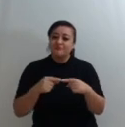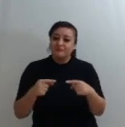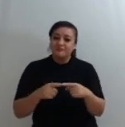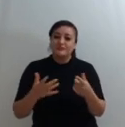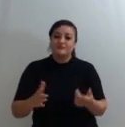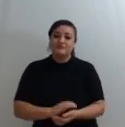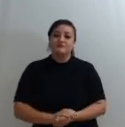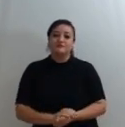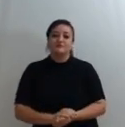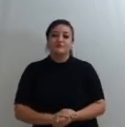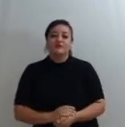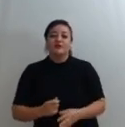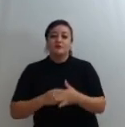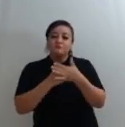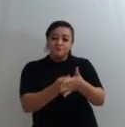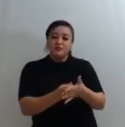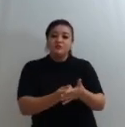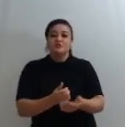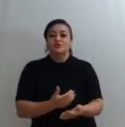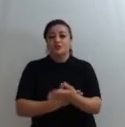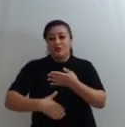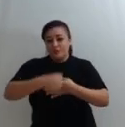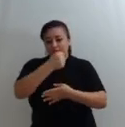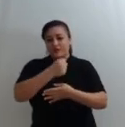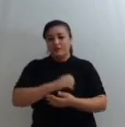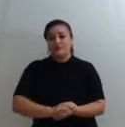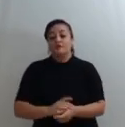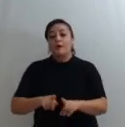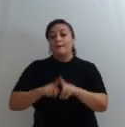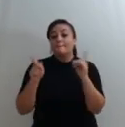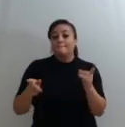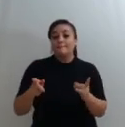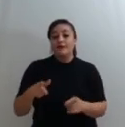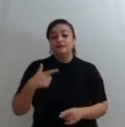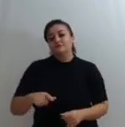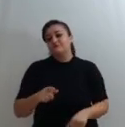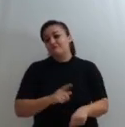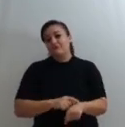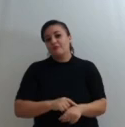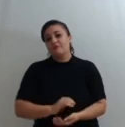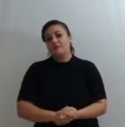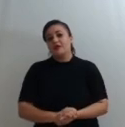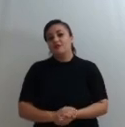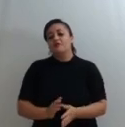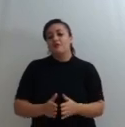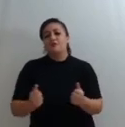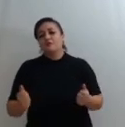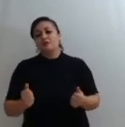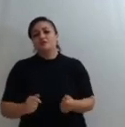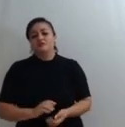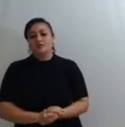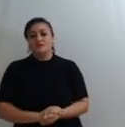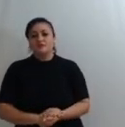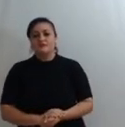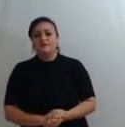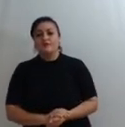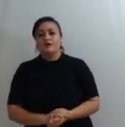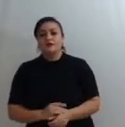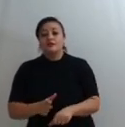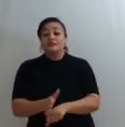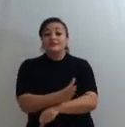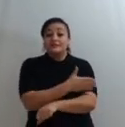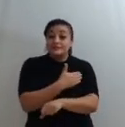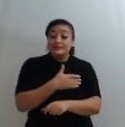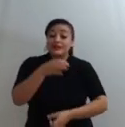o benefício. Mas, em nenhum momento, me parece que tenha sido a intenção do legislador subtrair do juiz da